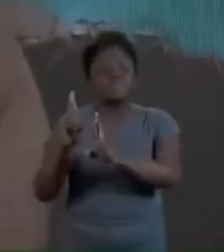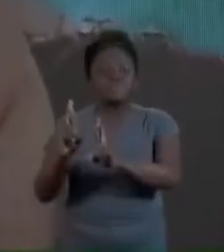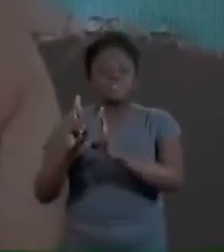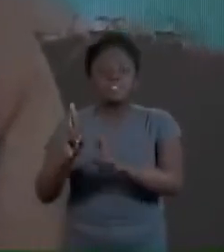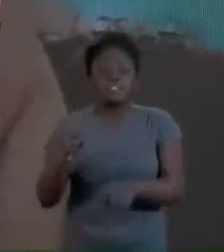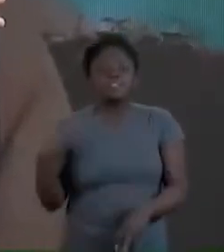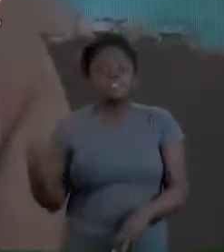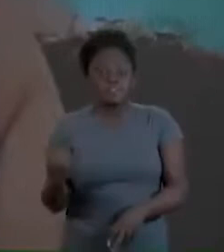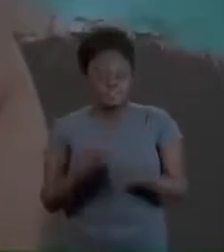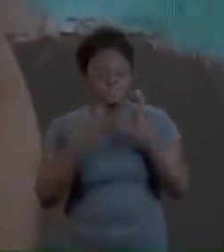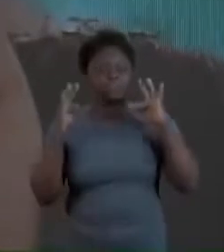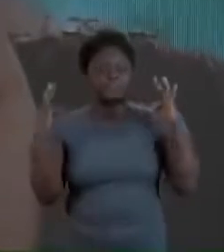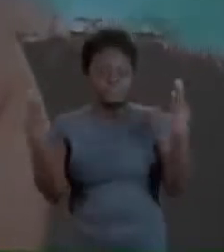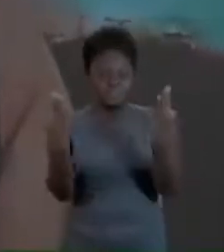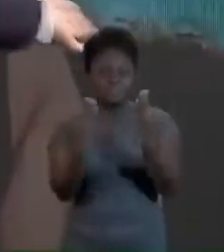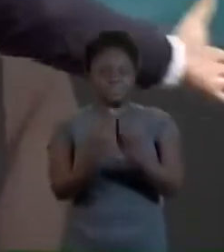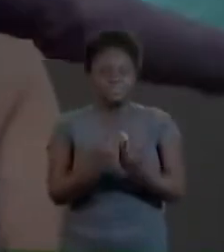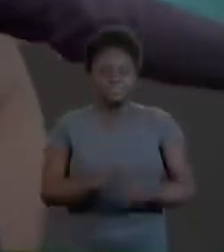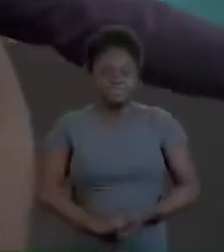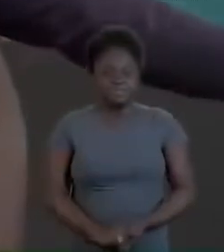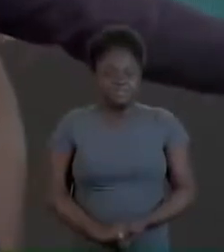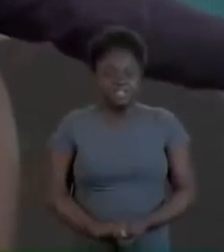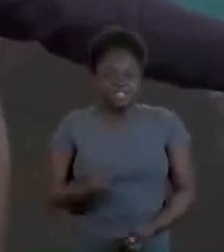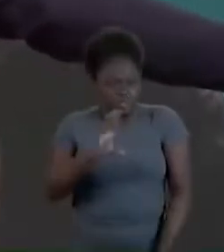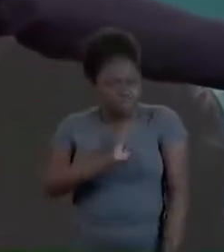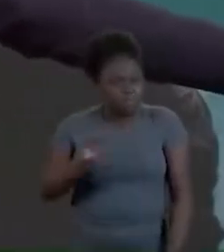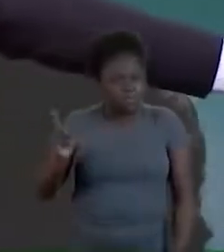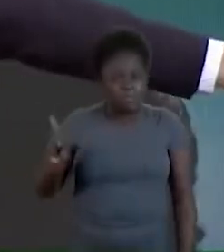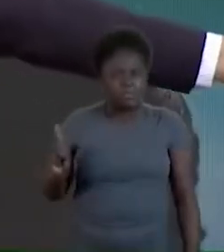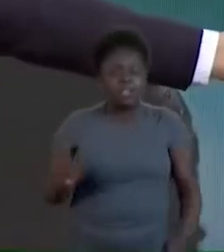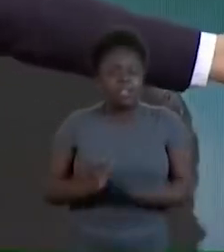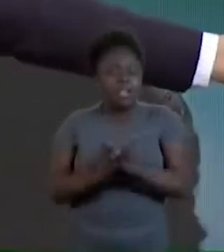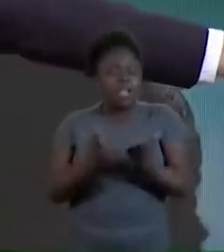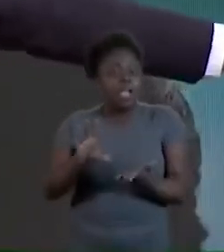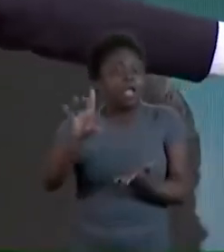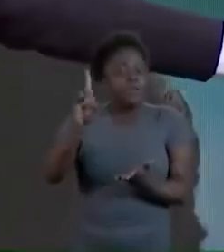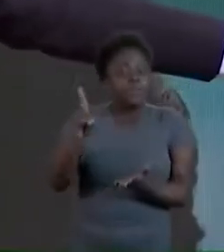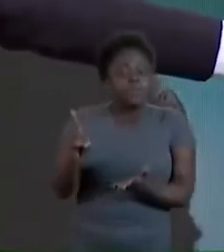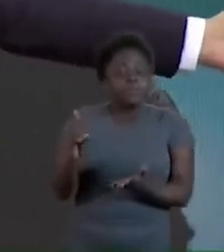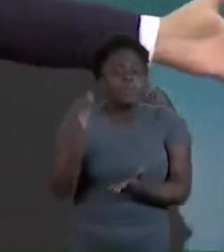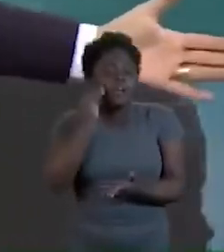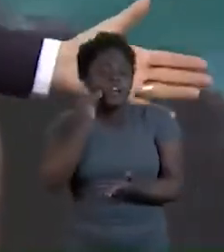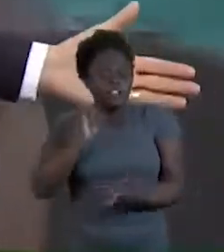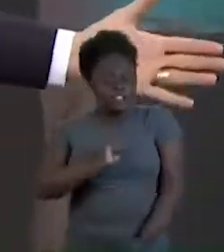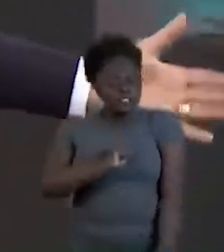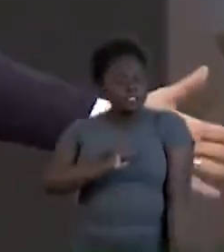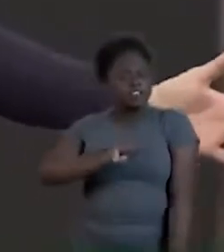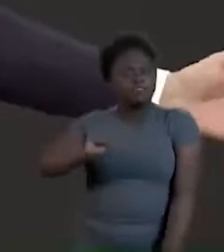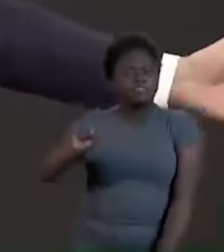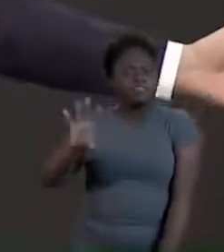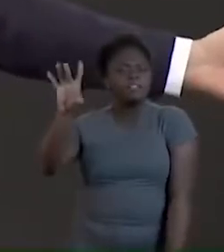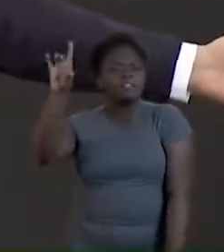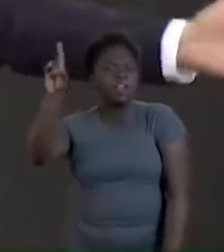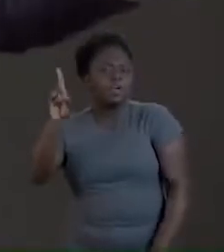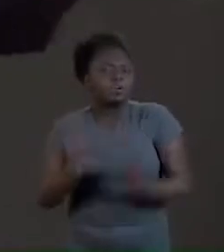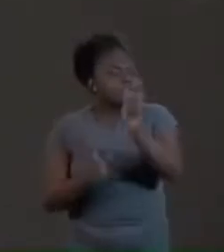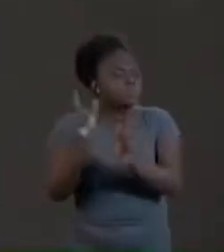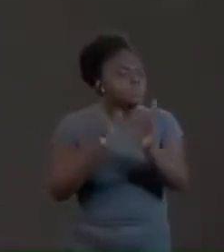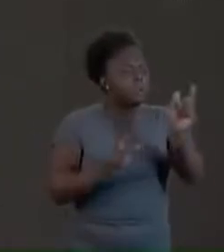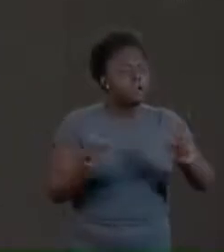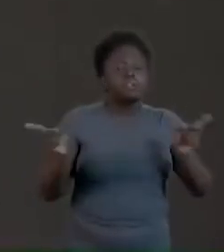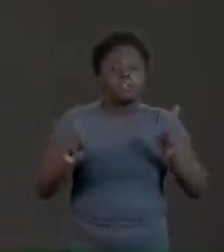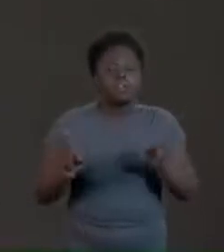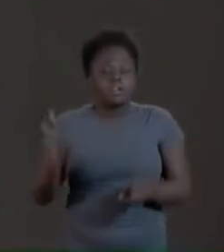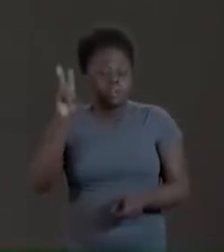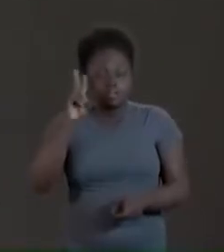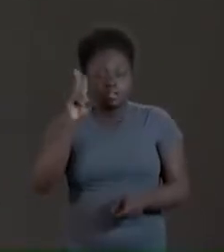famílias. Você não ama isso na Bíblia, não? A Bíblia não tenta defender Deus, a Bíblia não tenta defender os personagens. A